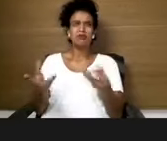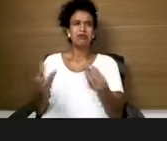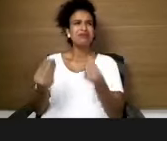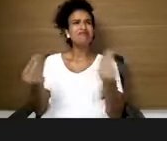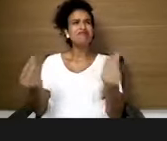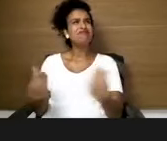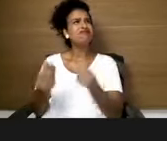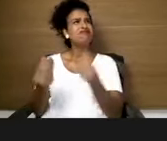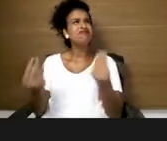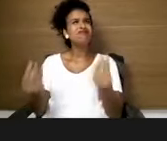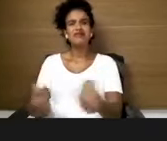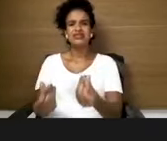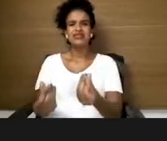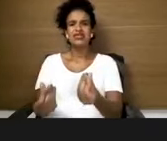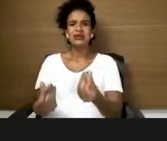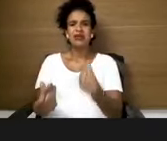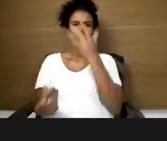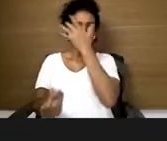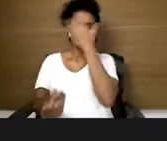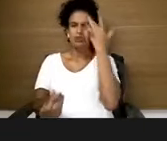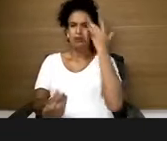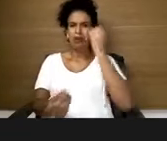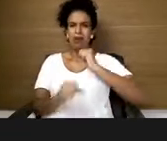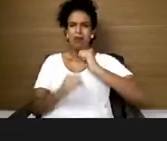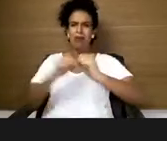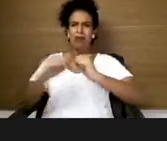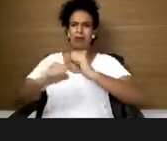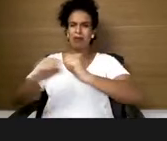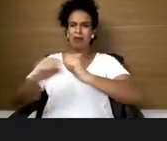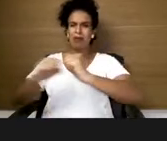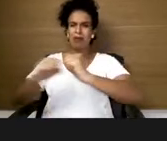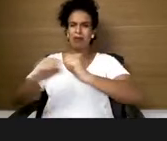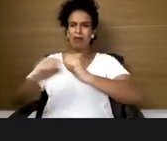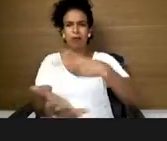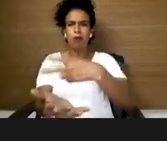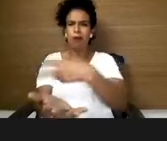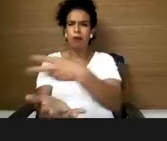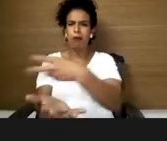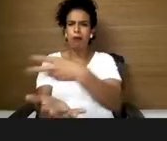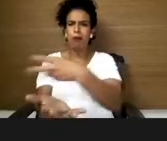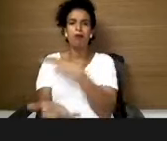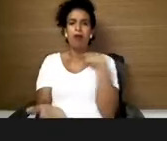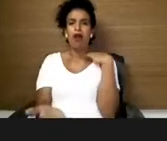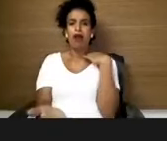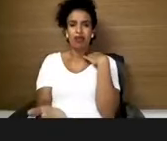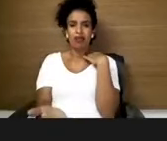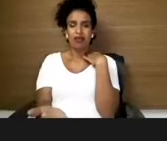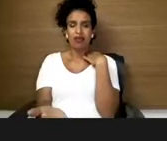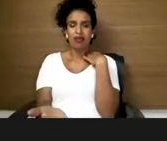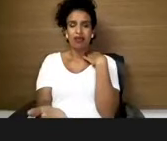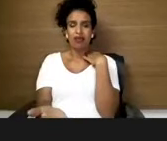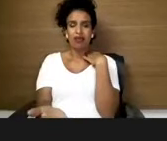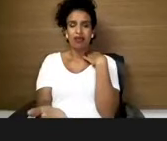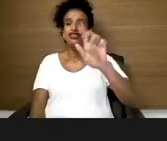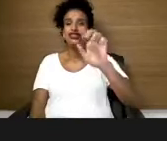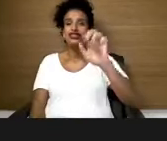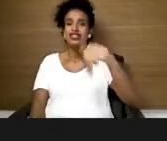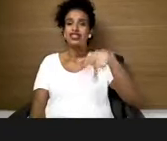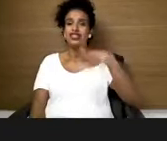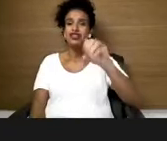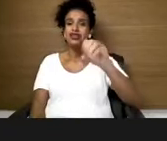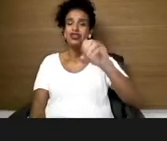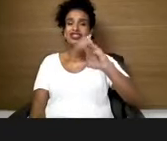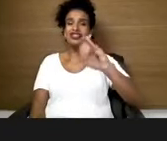por um genocídio, né? E um genocídio, e eu não estou falando só pela questão da pandemia, eu estou